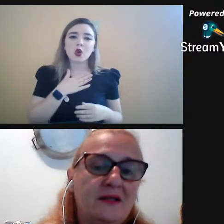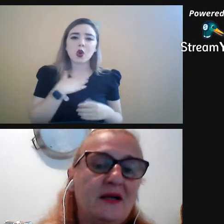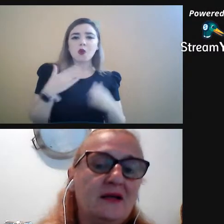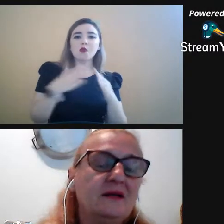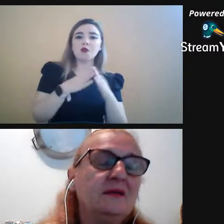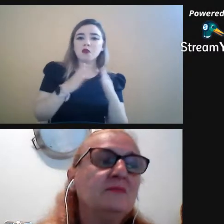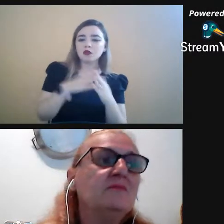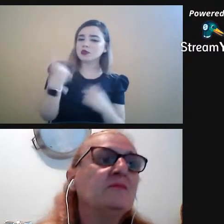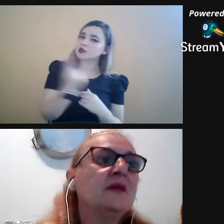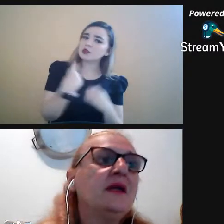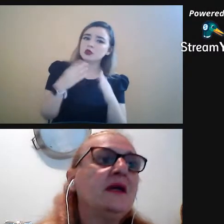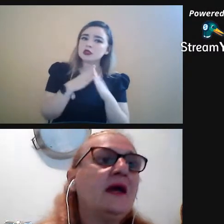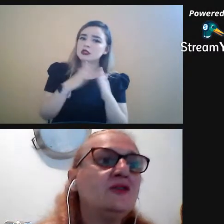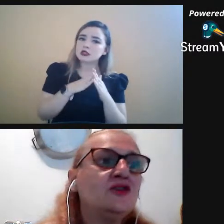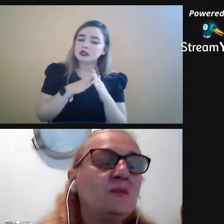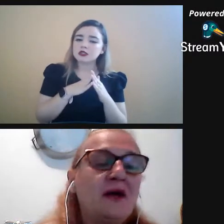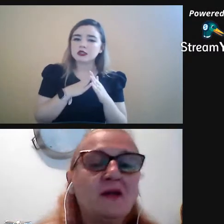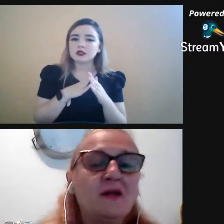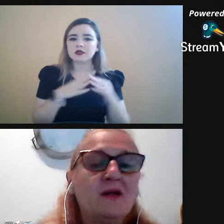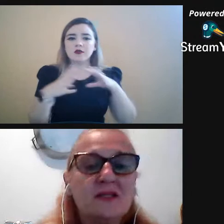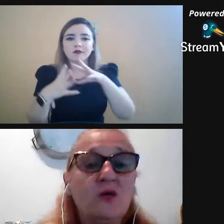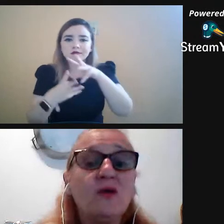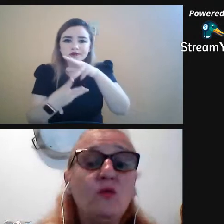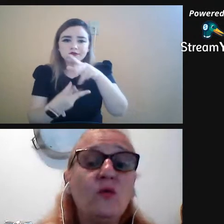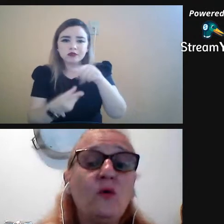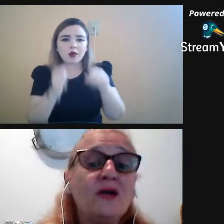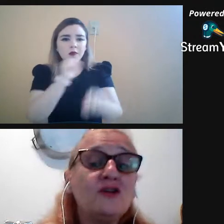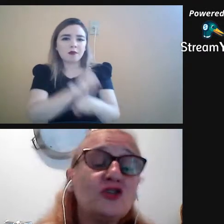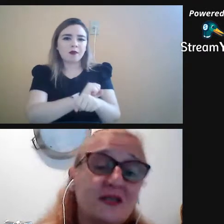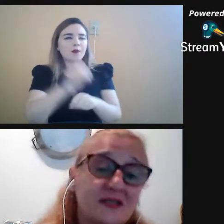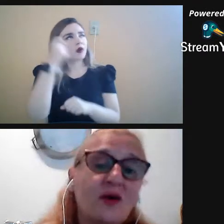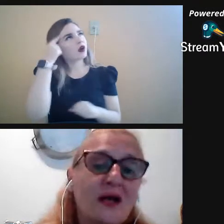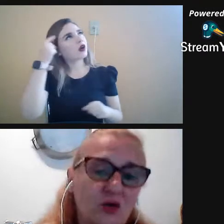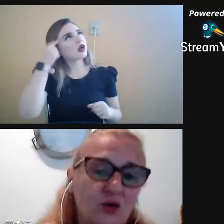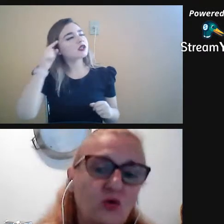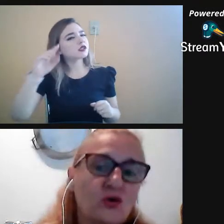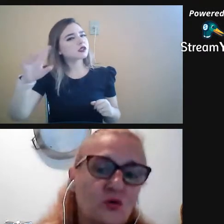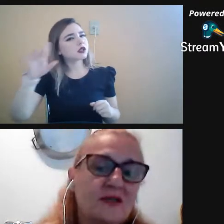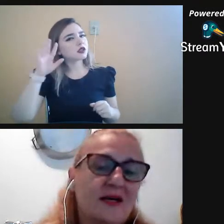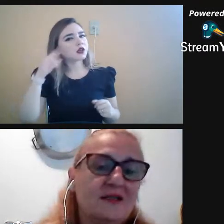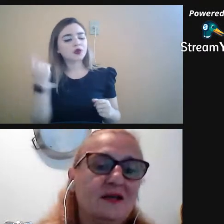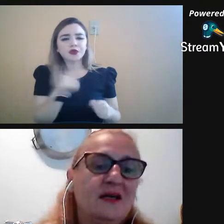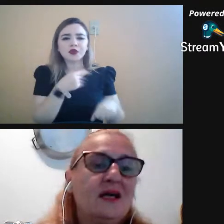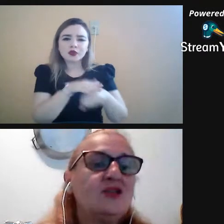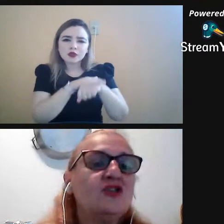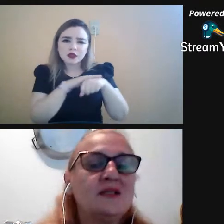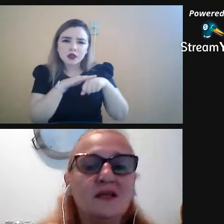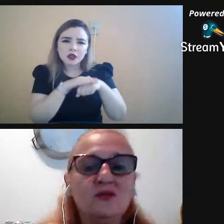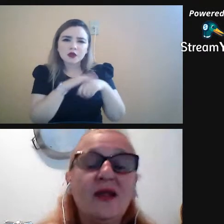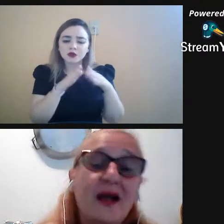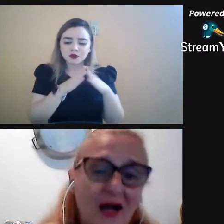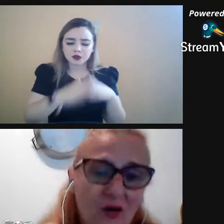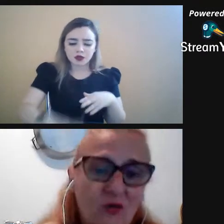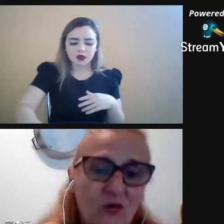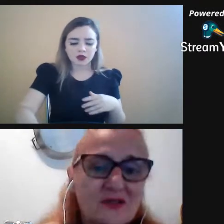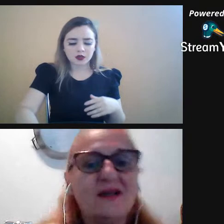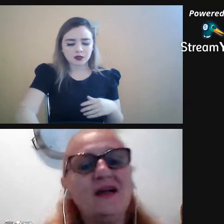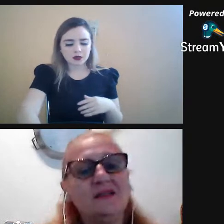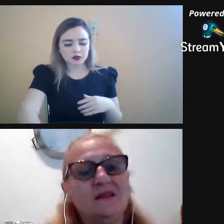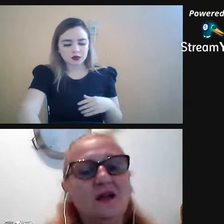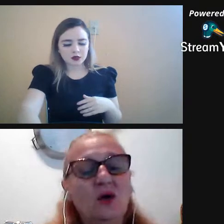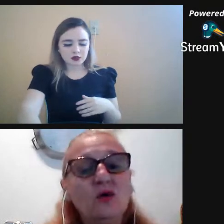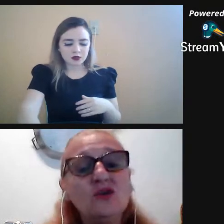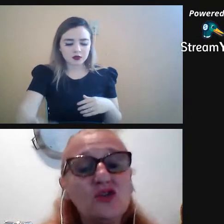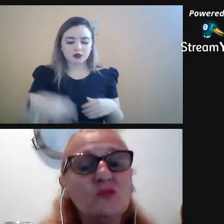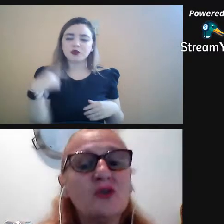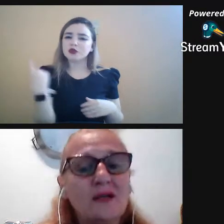planeta Terra? E aí a gente para e começa a pensar, a gente está sendo carinhoso com essa casa? A gente está sendo legal